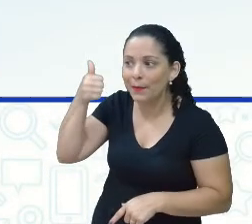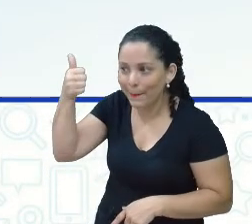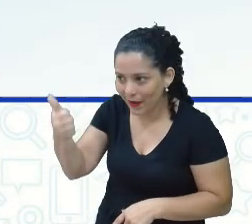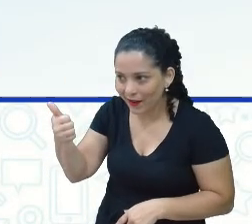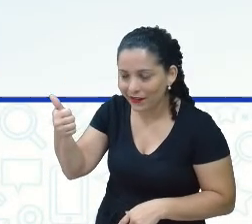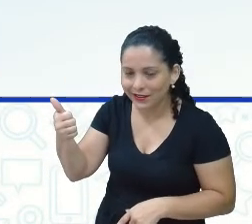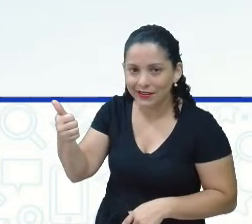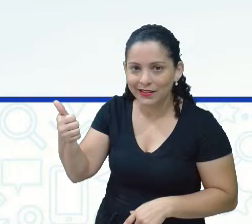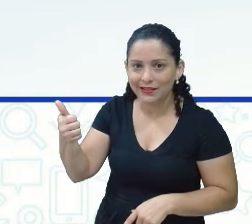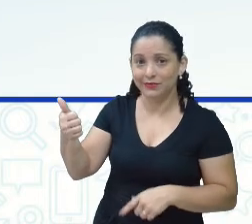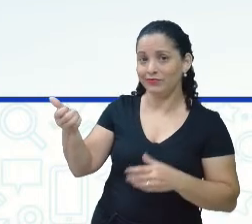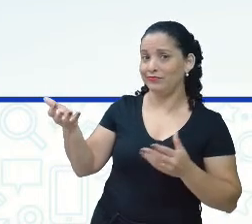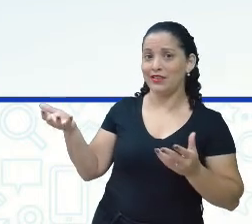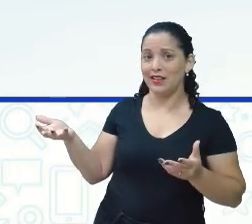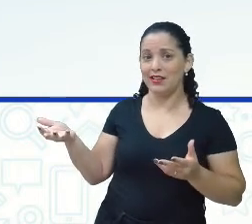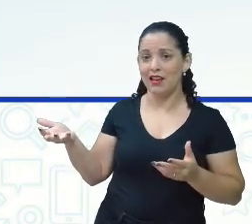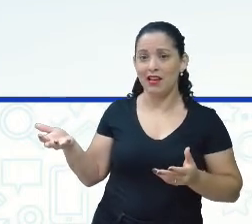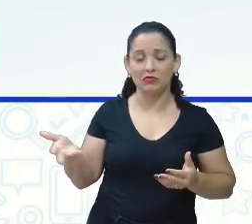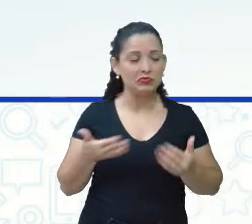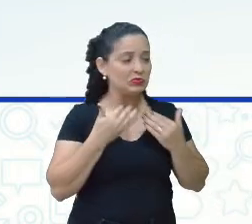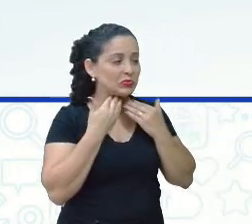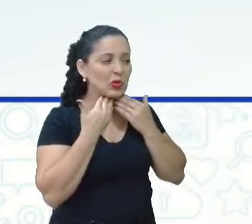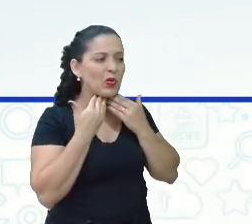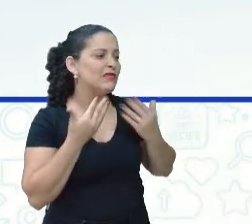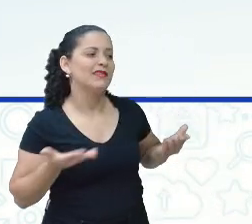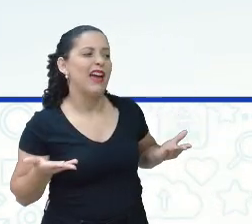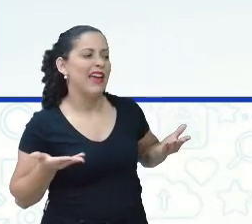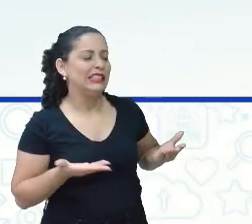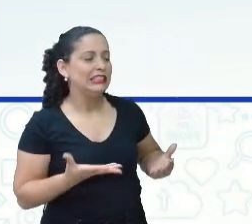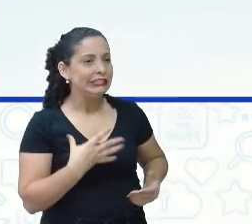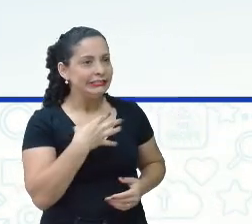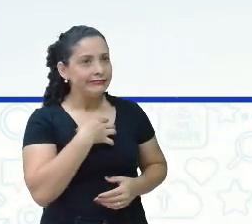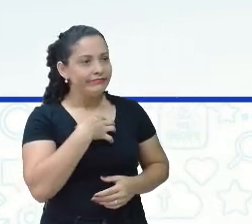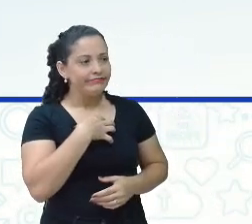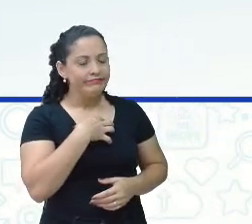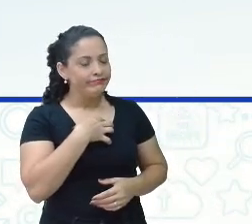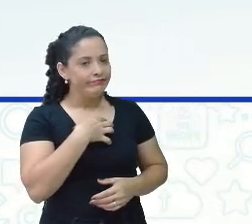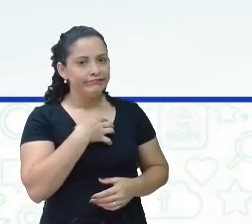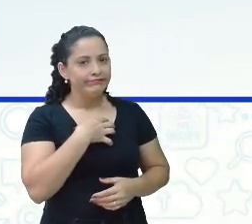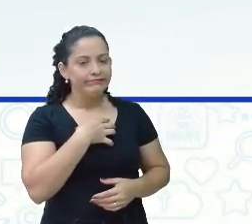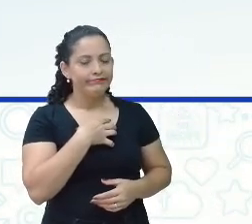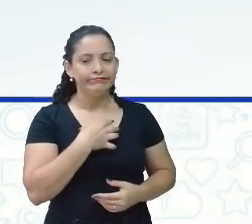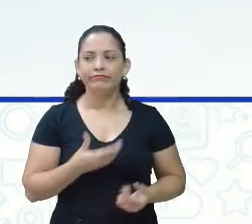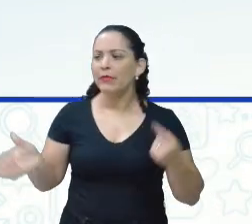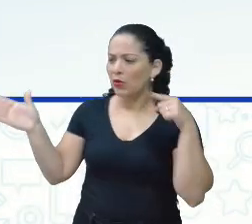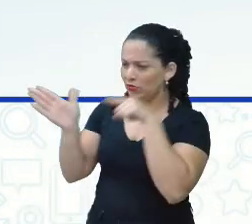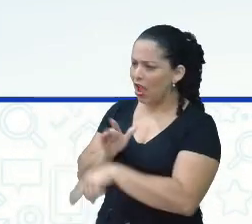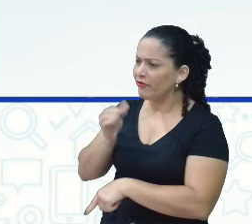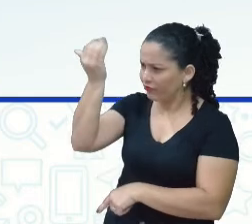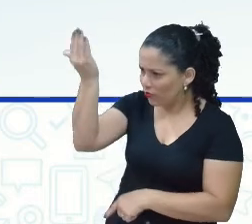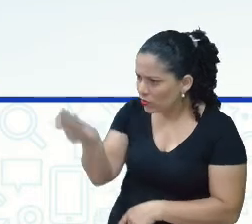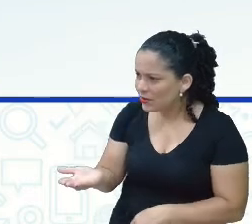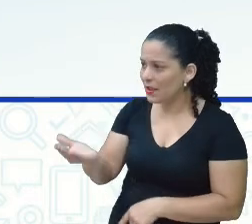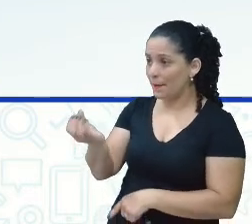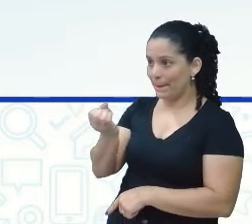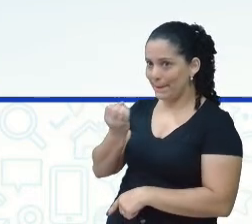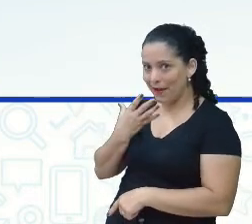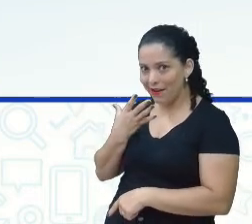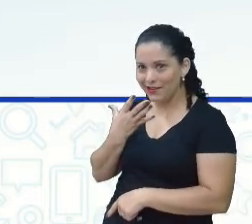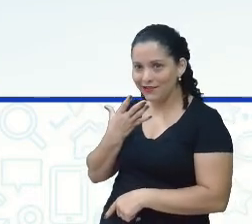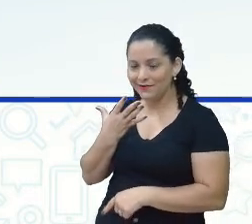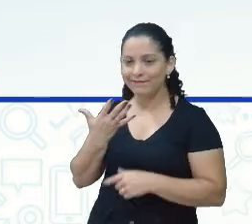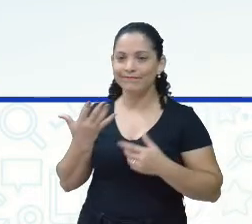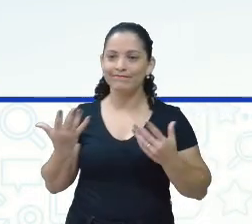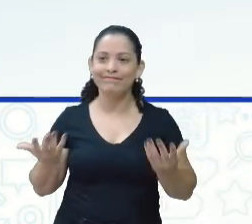fato, não consegue dizer ou transparecer que está bem, tá? Hello, are you okay? Yes, I